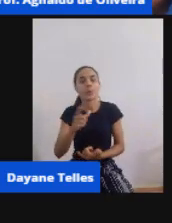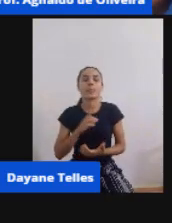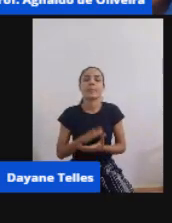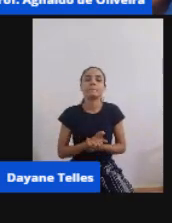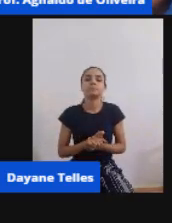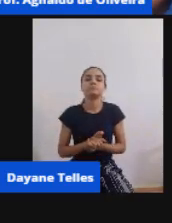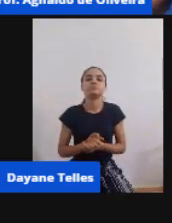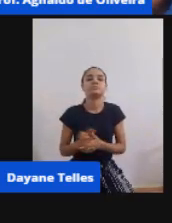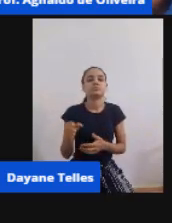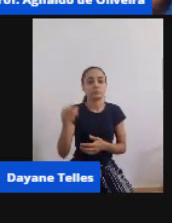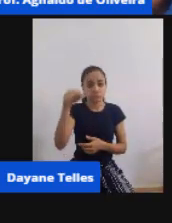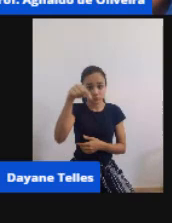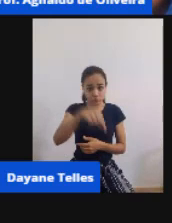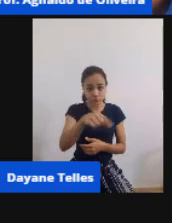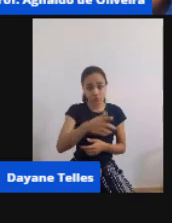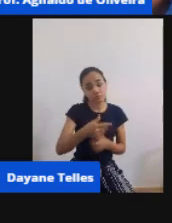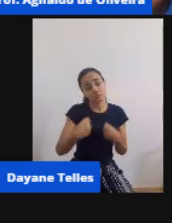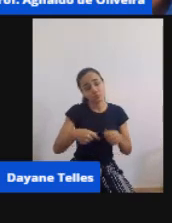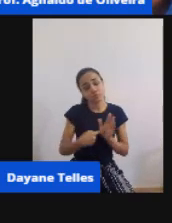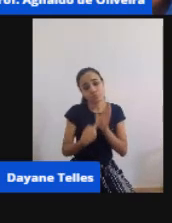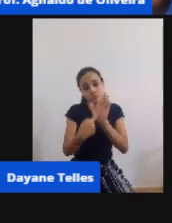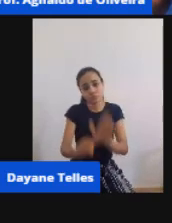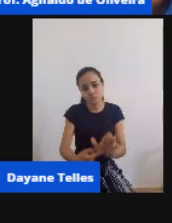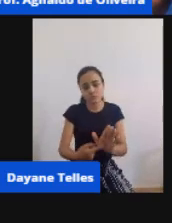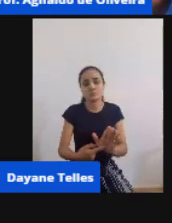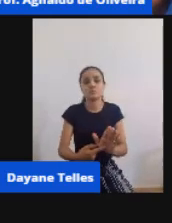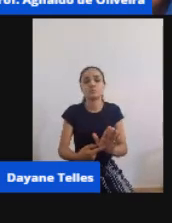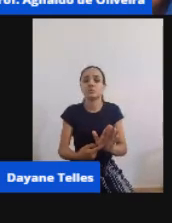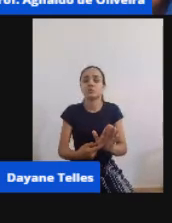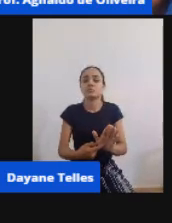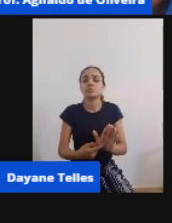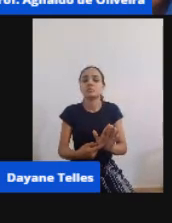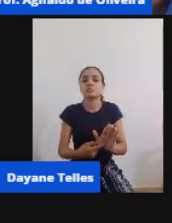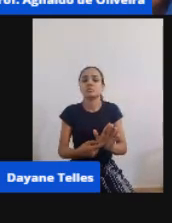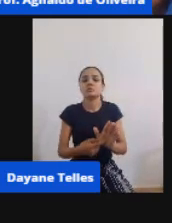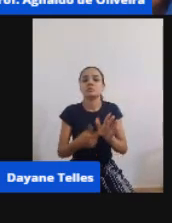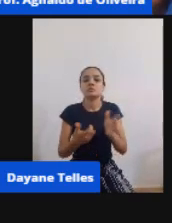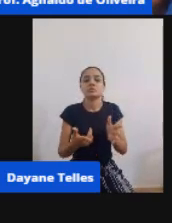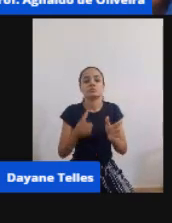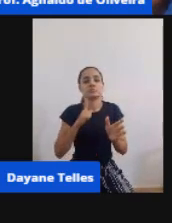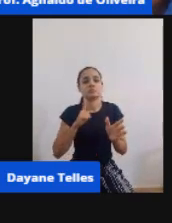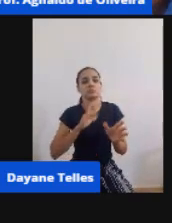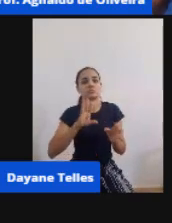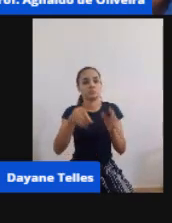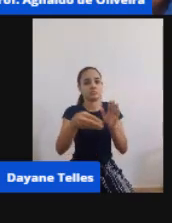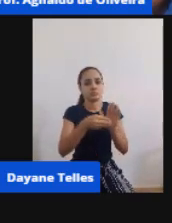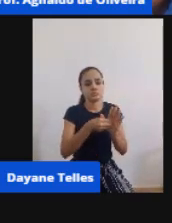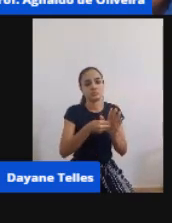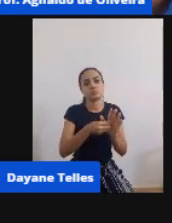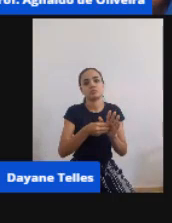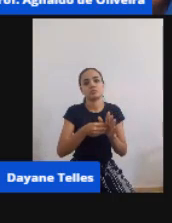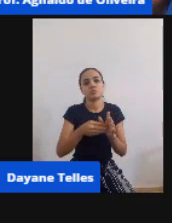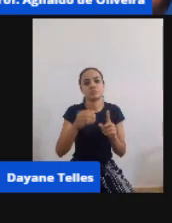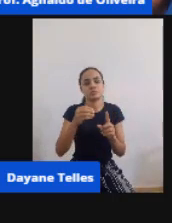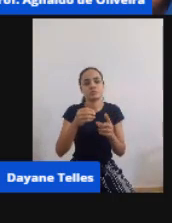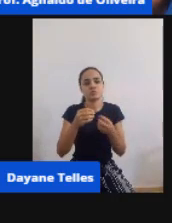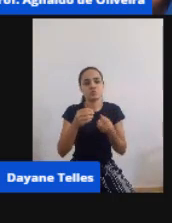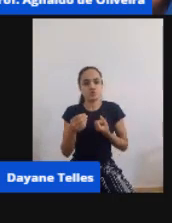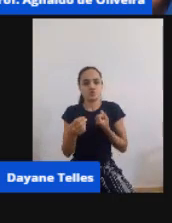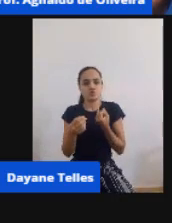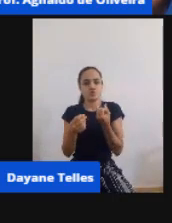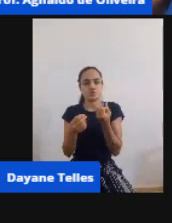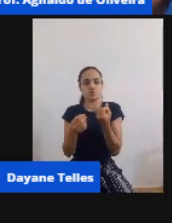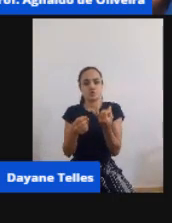envolvendo propriedades de potência ou propriedades de raiz. E o oponente